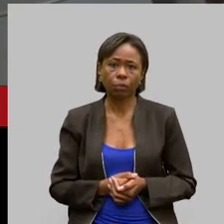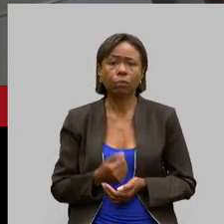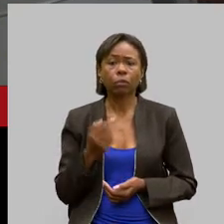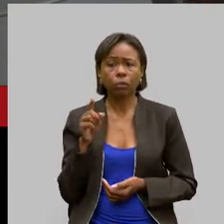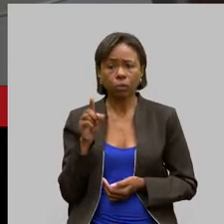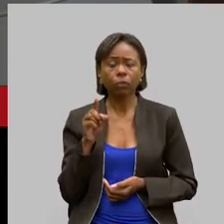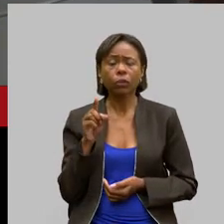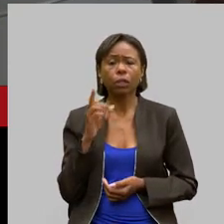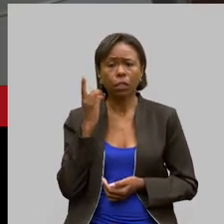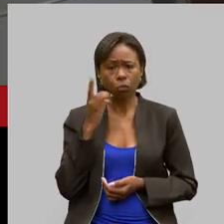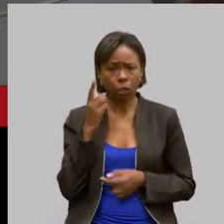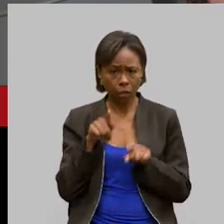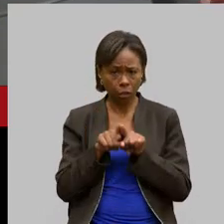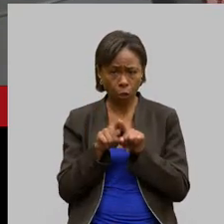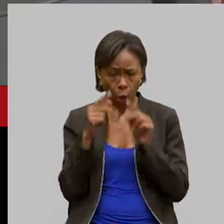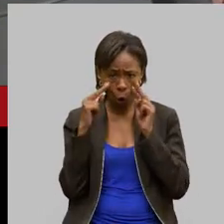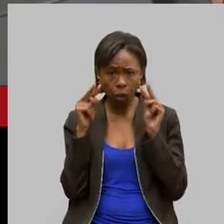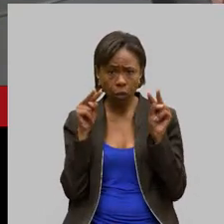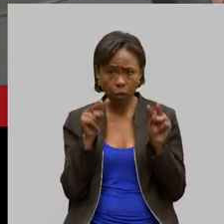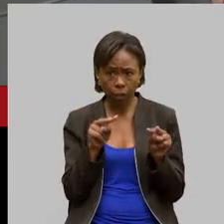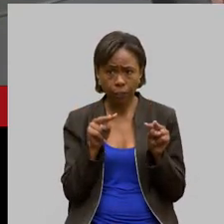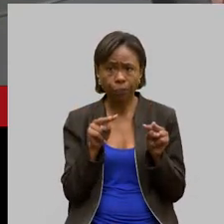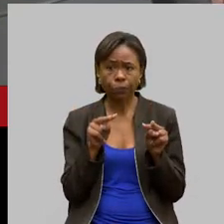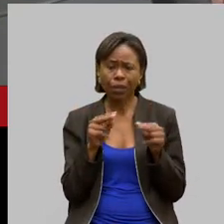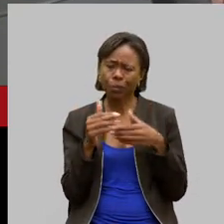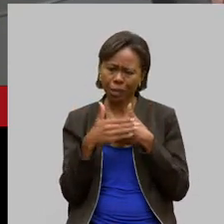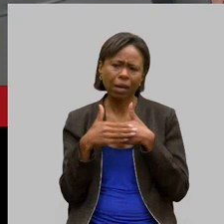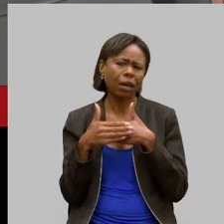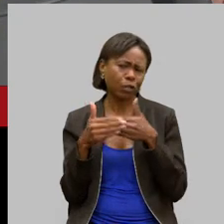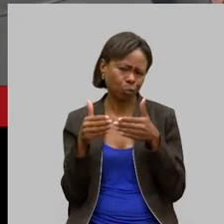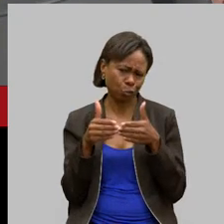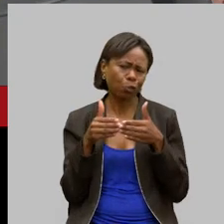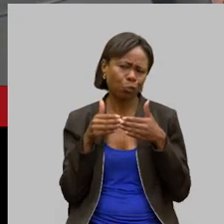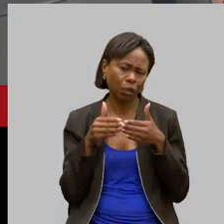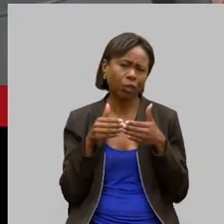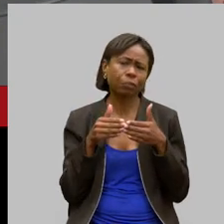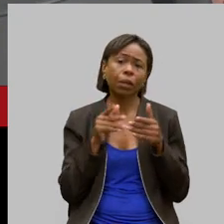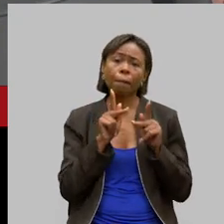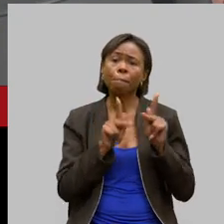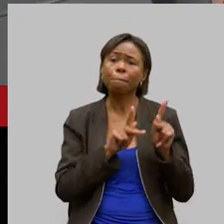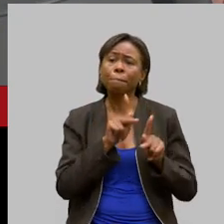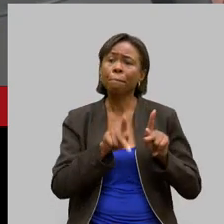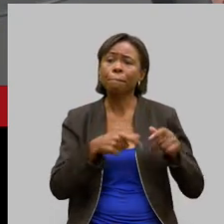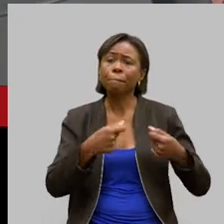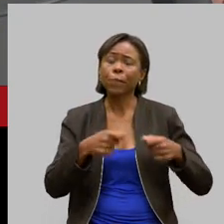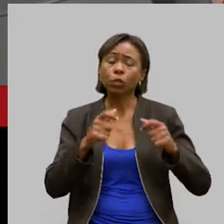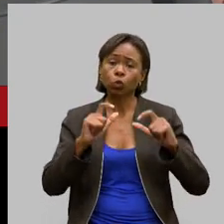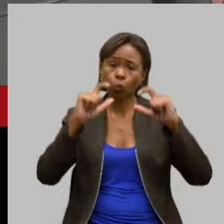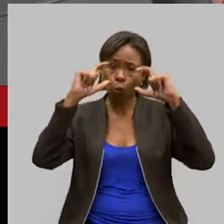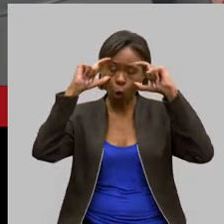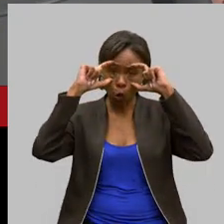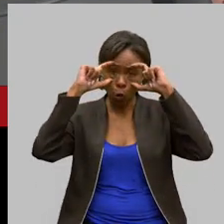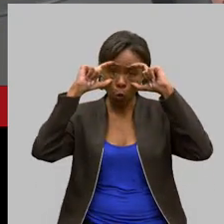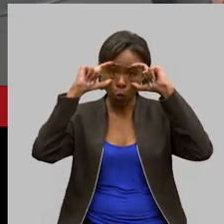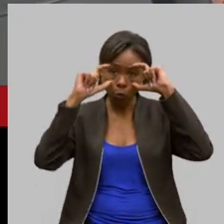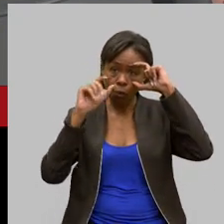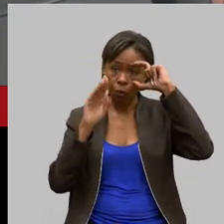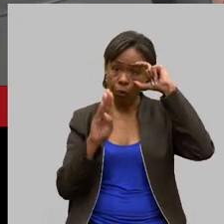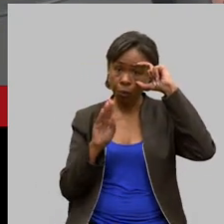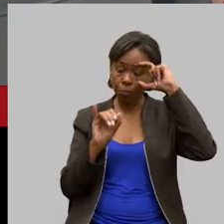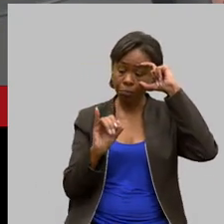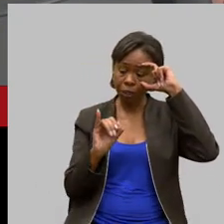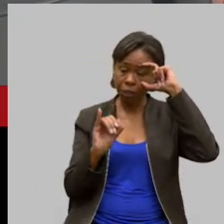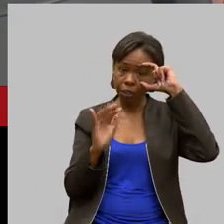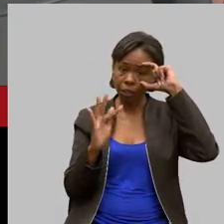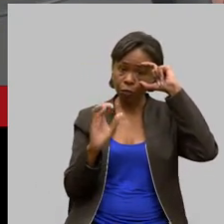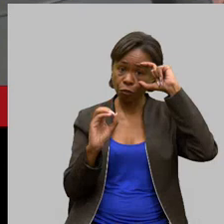carinho as pessoas que precisam do óculos bifocal porque quando chega